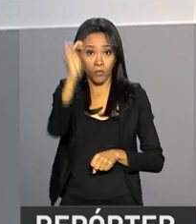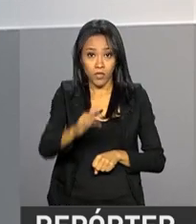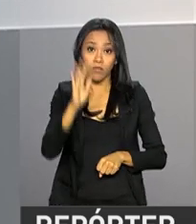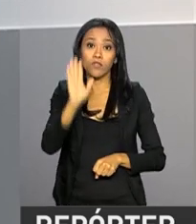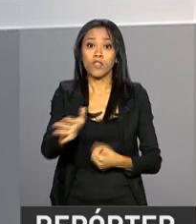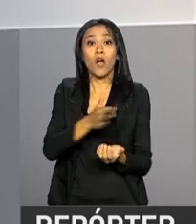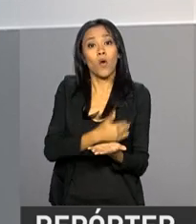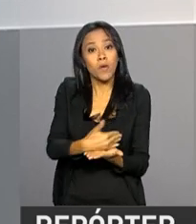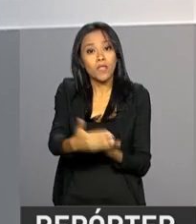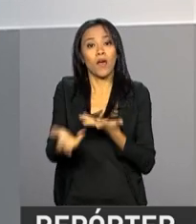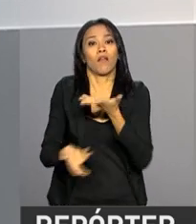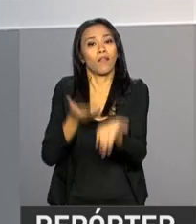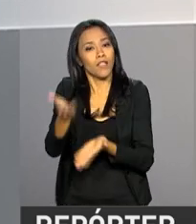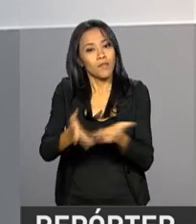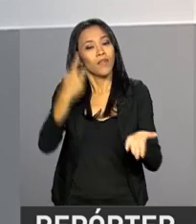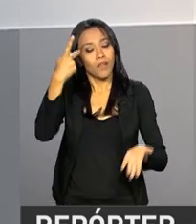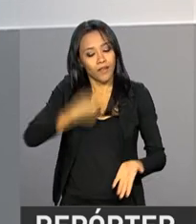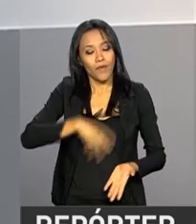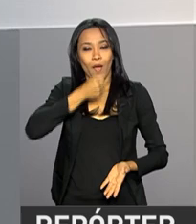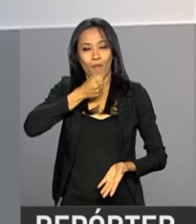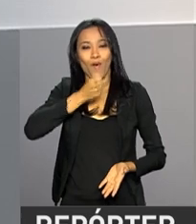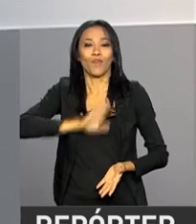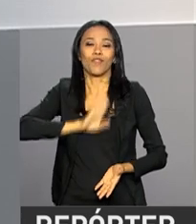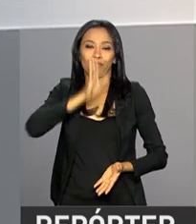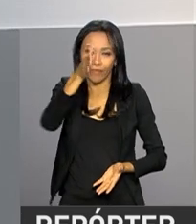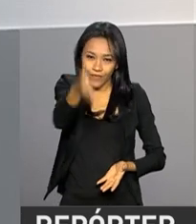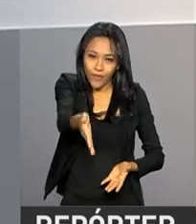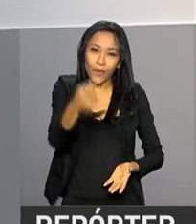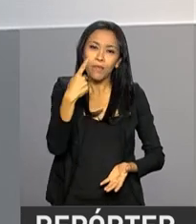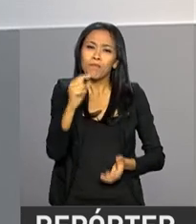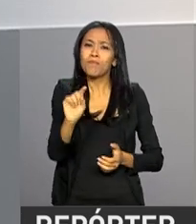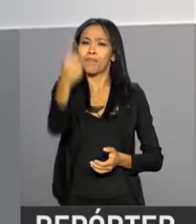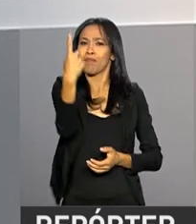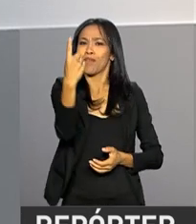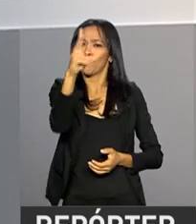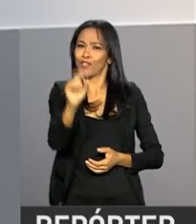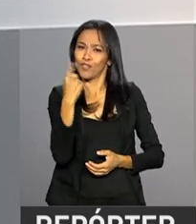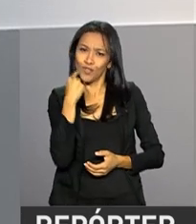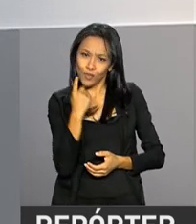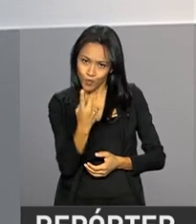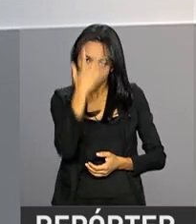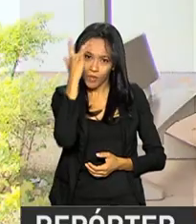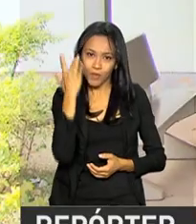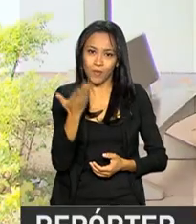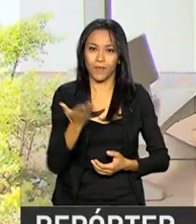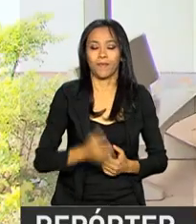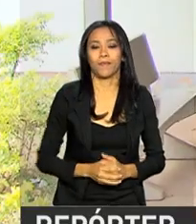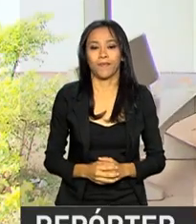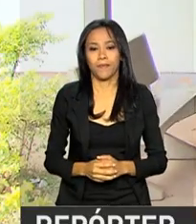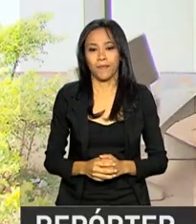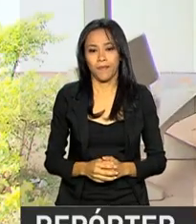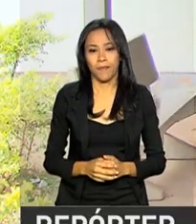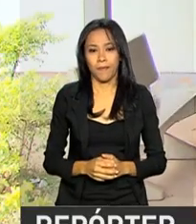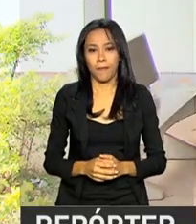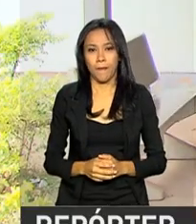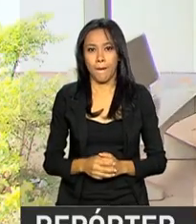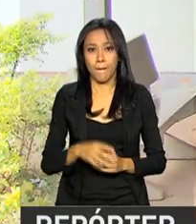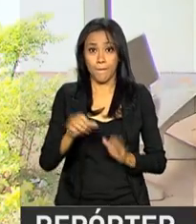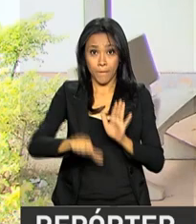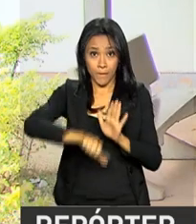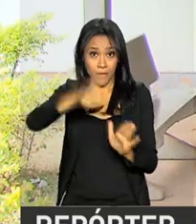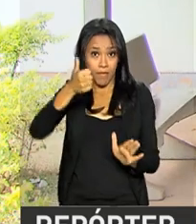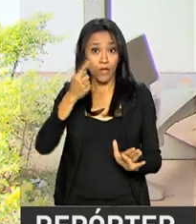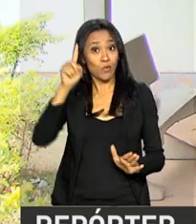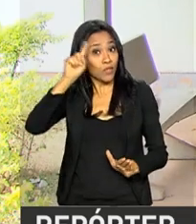eo nosso repórter ney pereira acompanhou o primeiro dia de um deles no primeiro